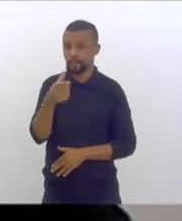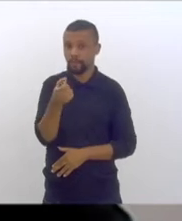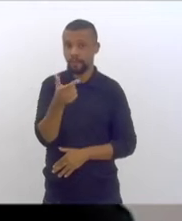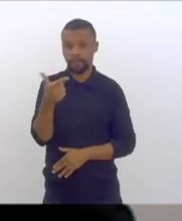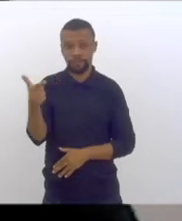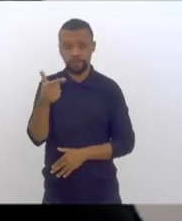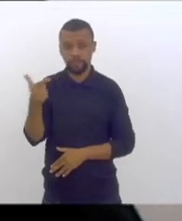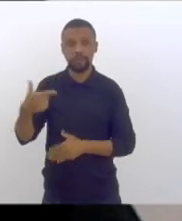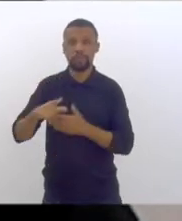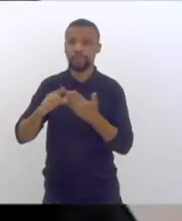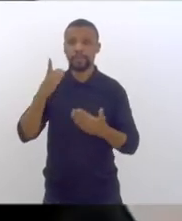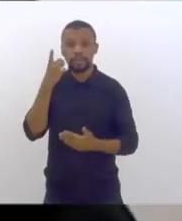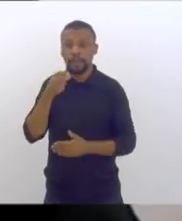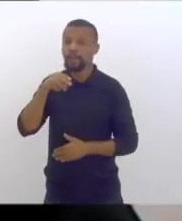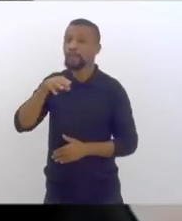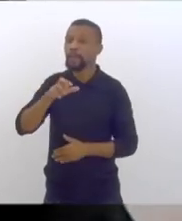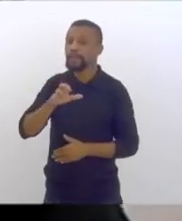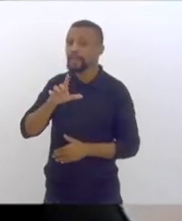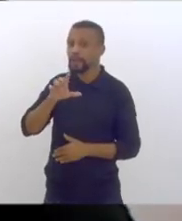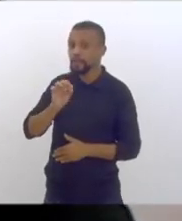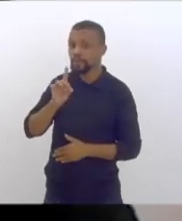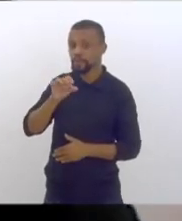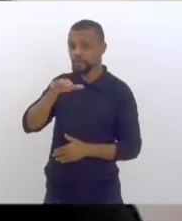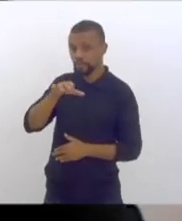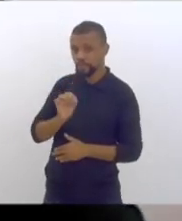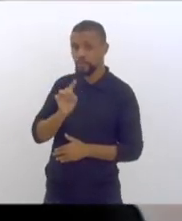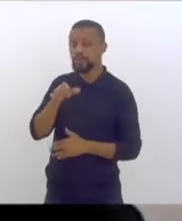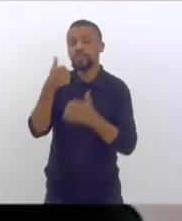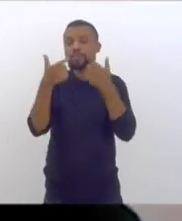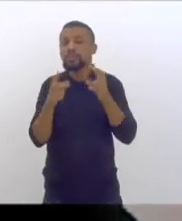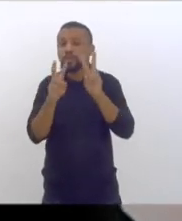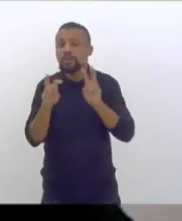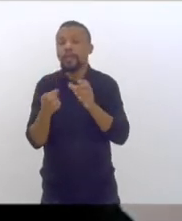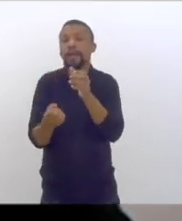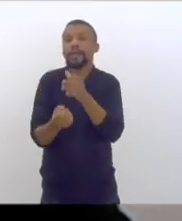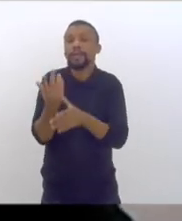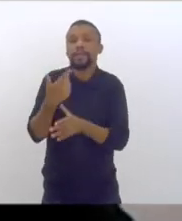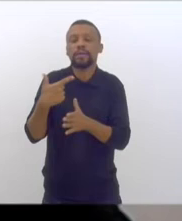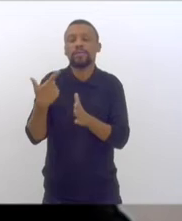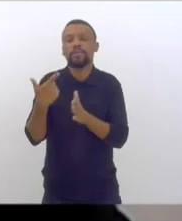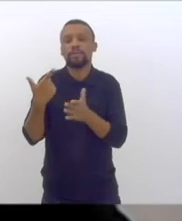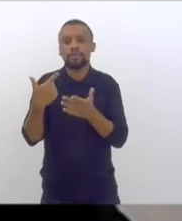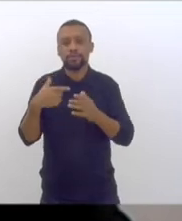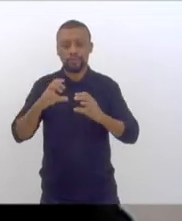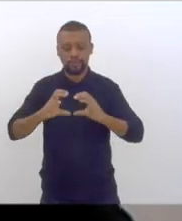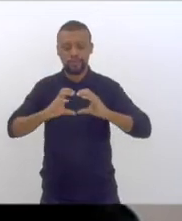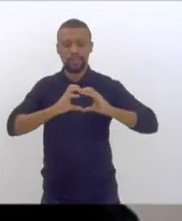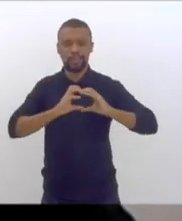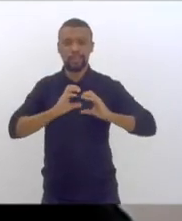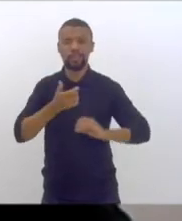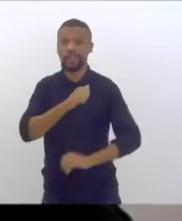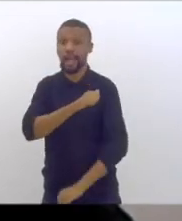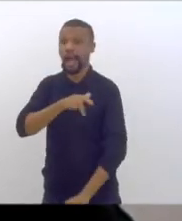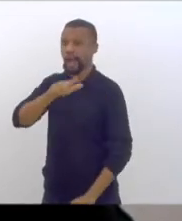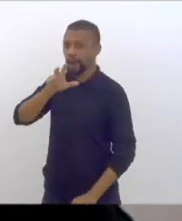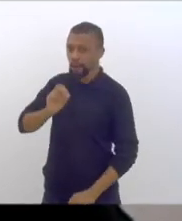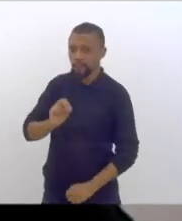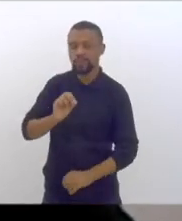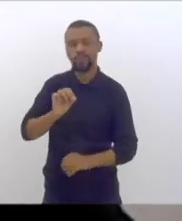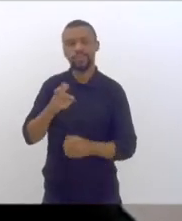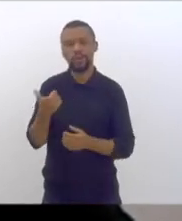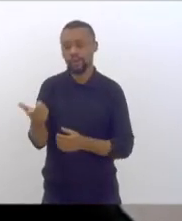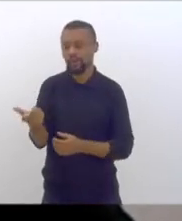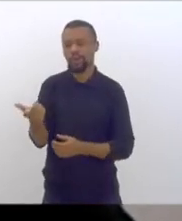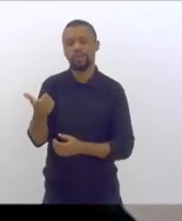2022 do deputado Marcelo dia e dispõe sobre a criação do selo estudantes doadores para as